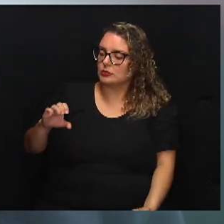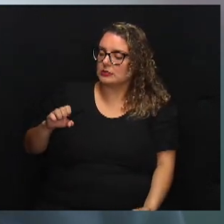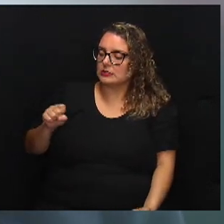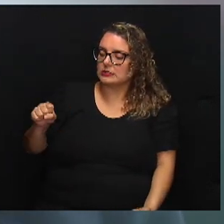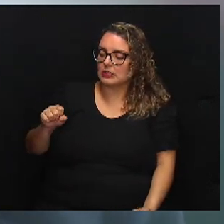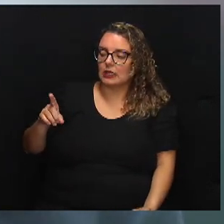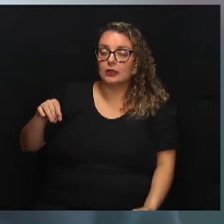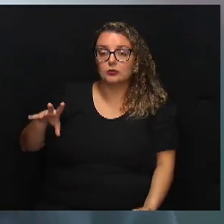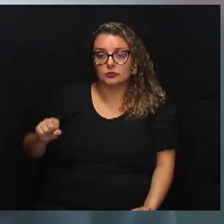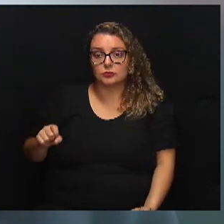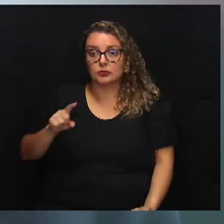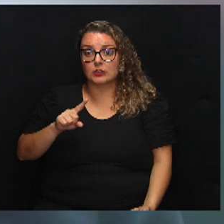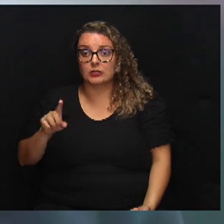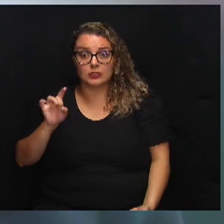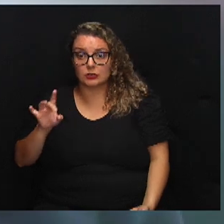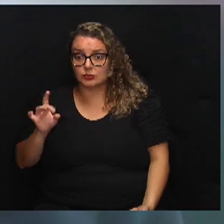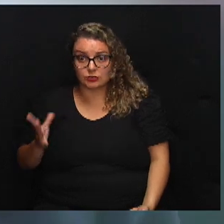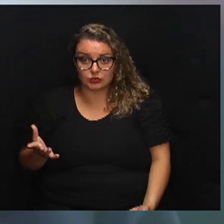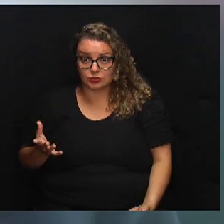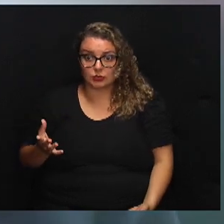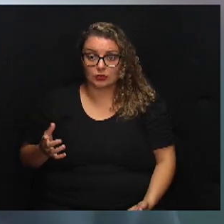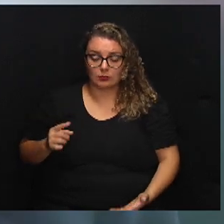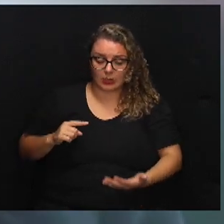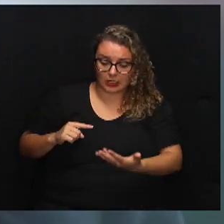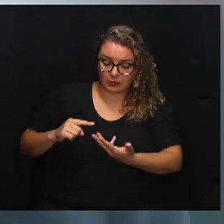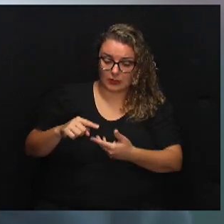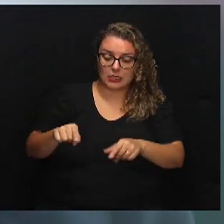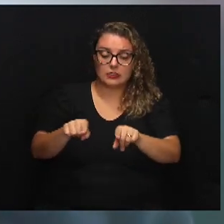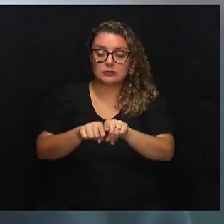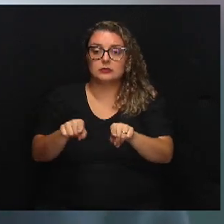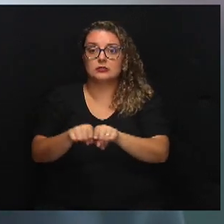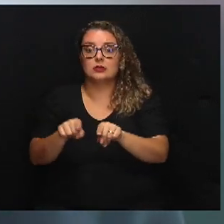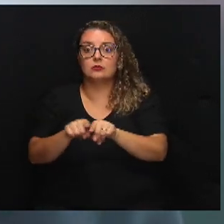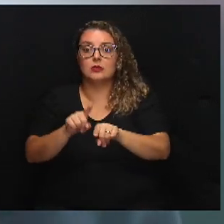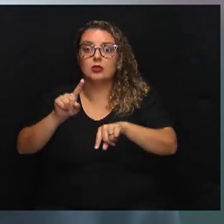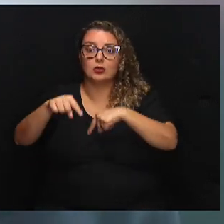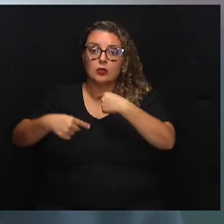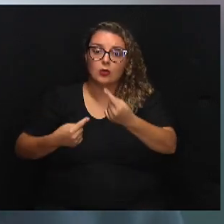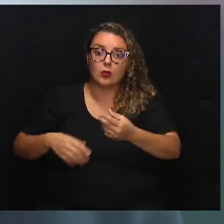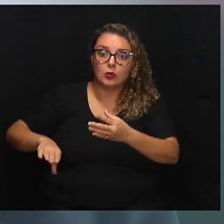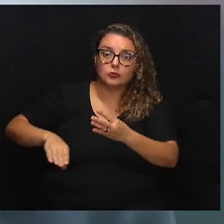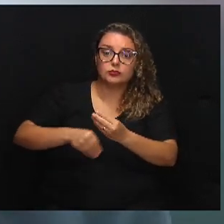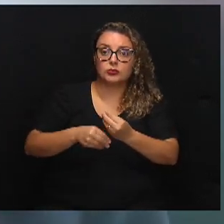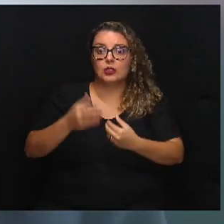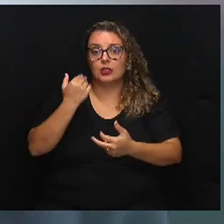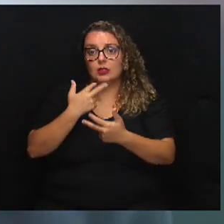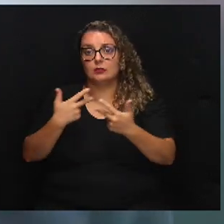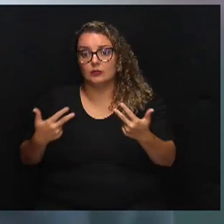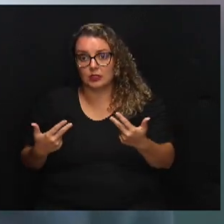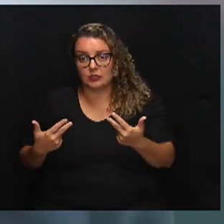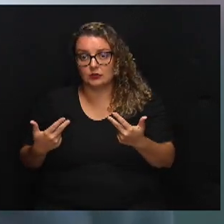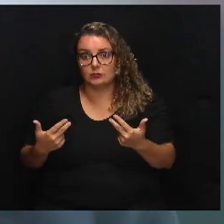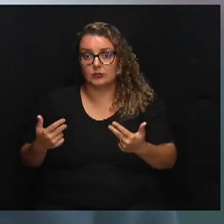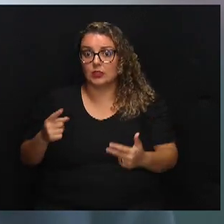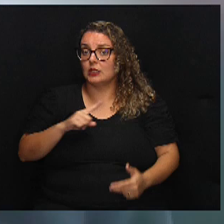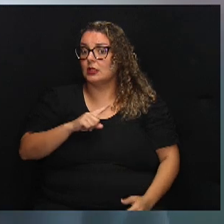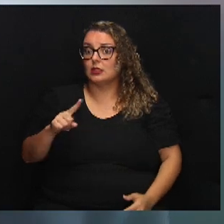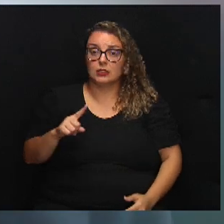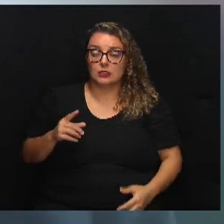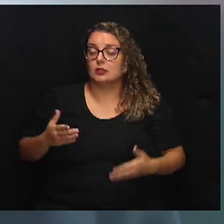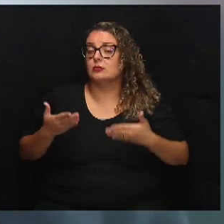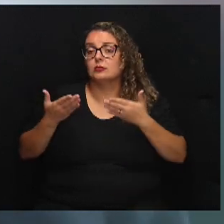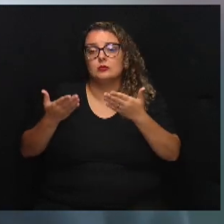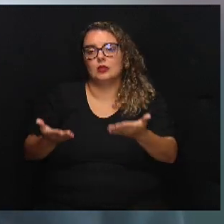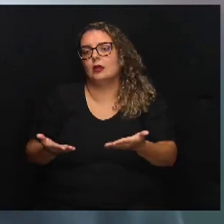colocam não somente esses elementos, mas também outros aditivos alimentares que não devem ser